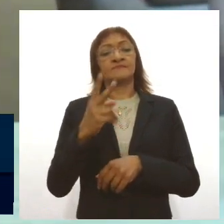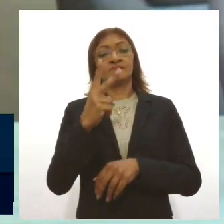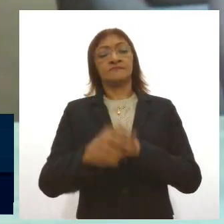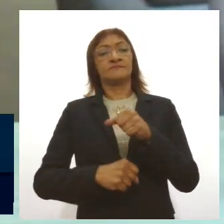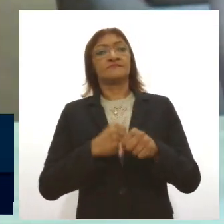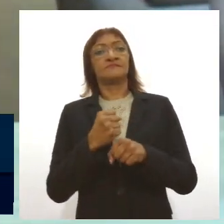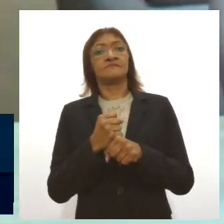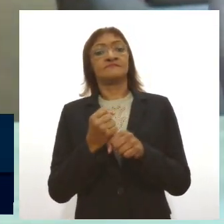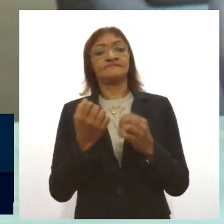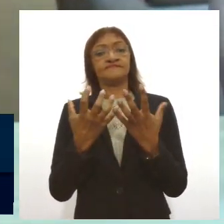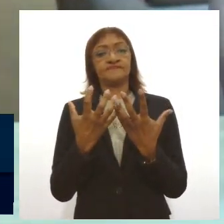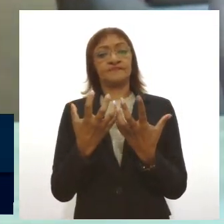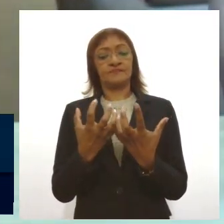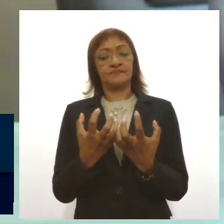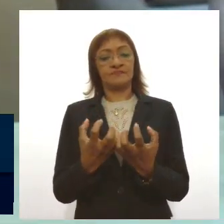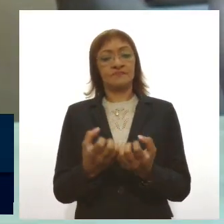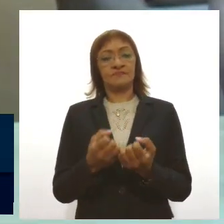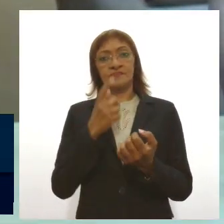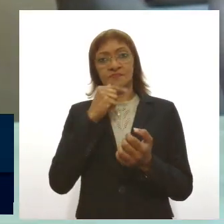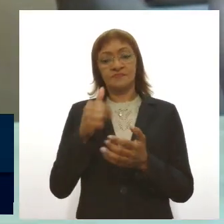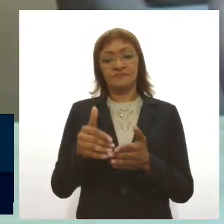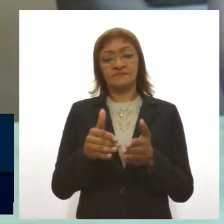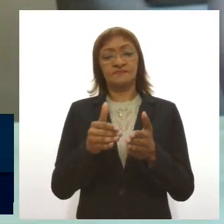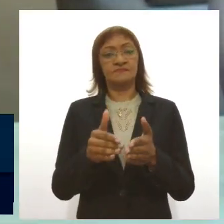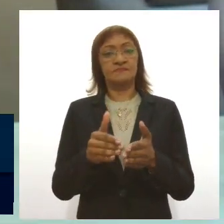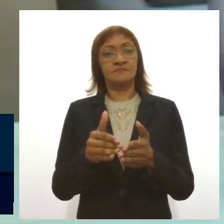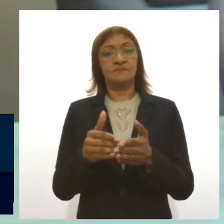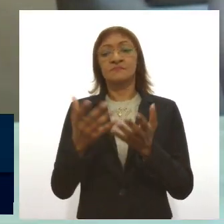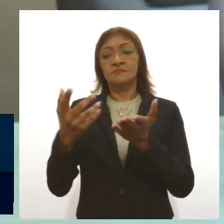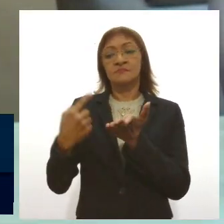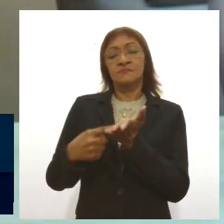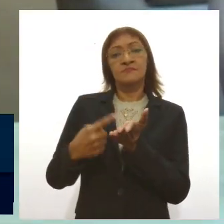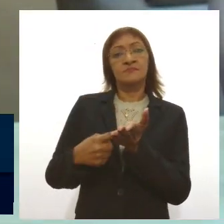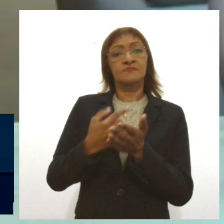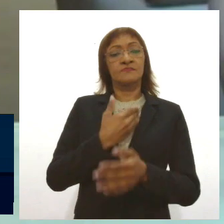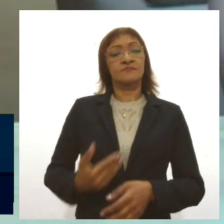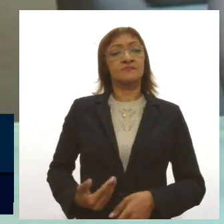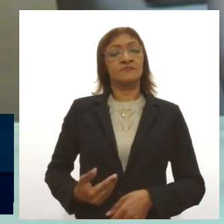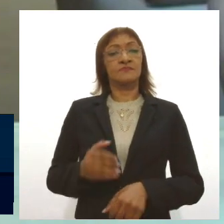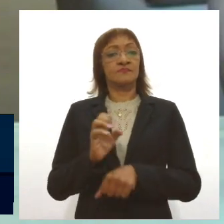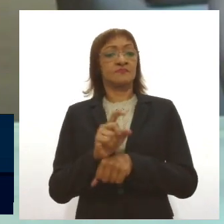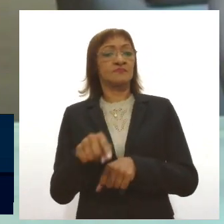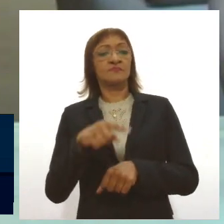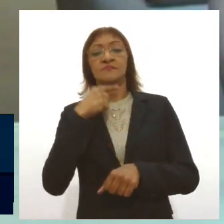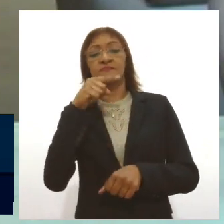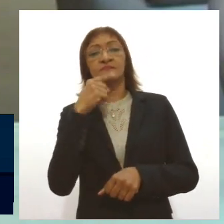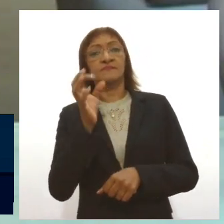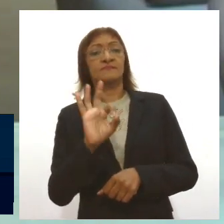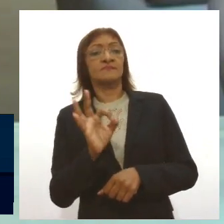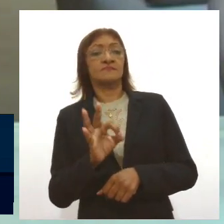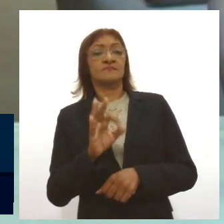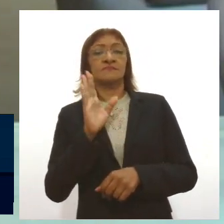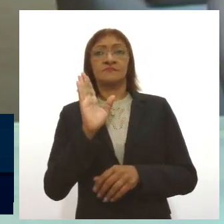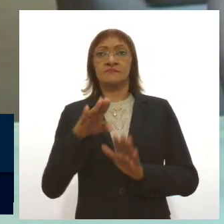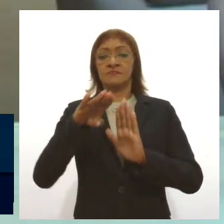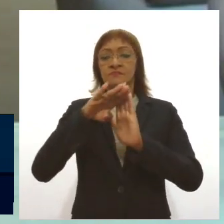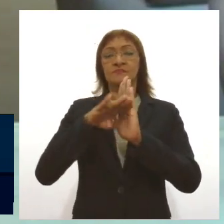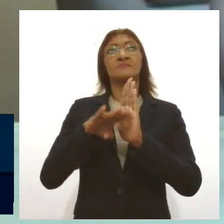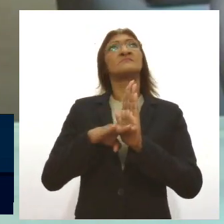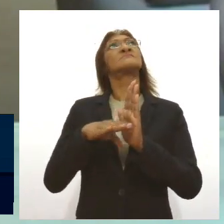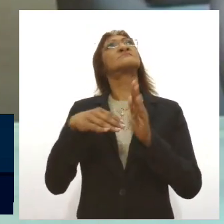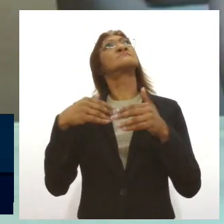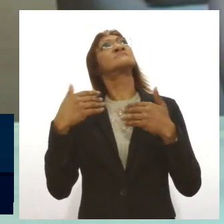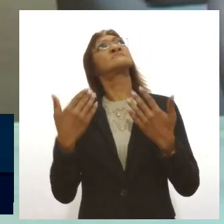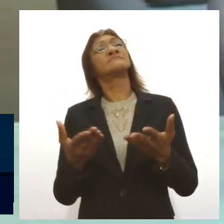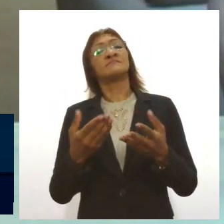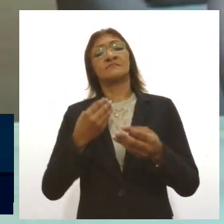verão seca, a gente tenta fazer uma parceria com o governo do estado e não consegue. Se existe já um projeto, um programa, um